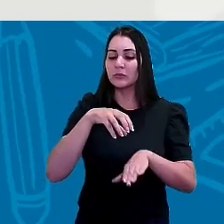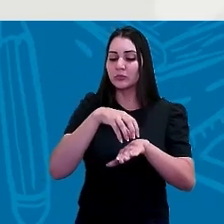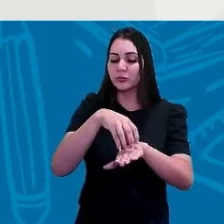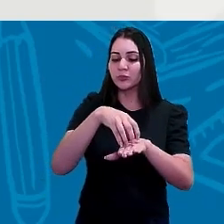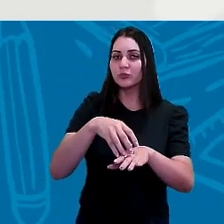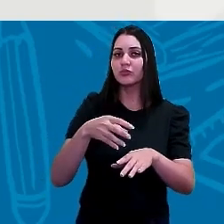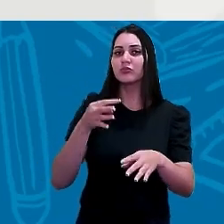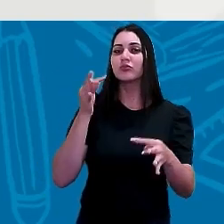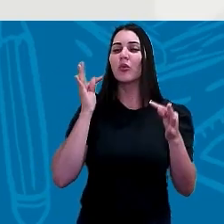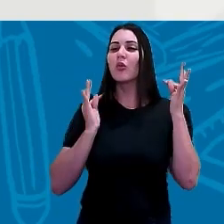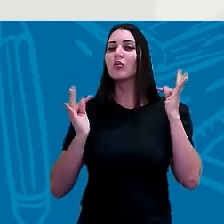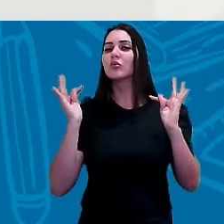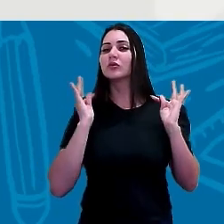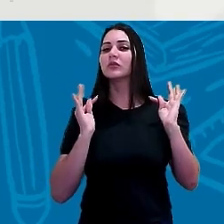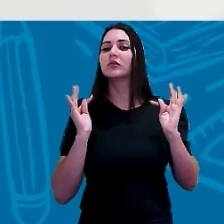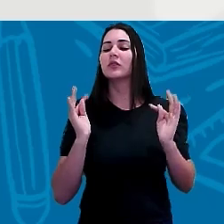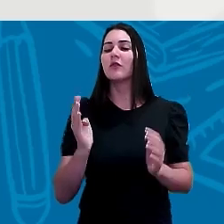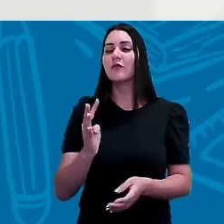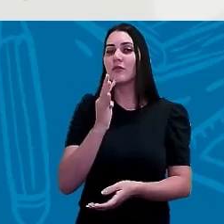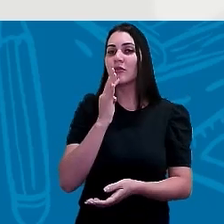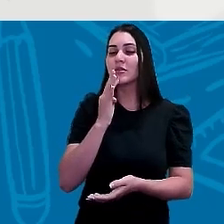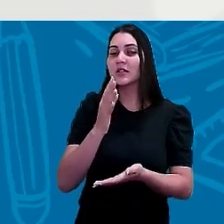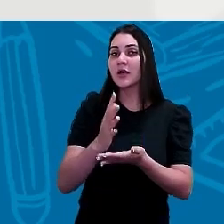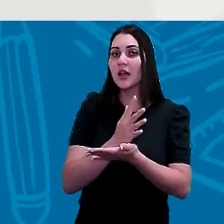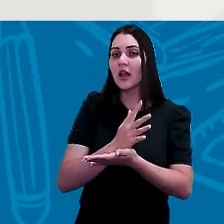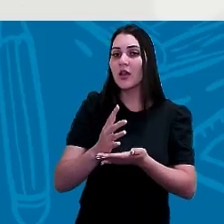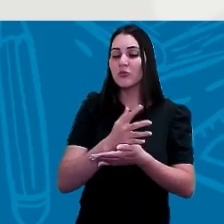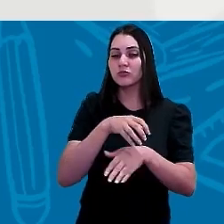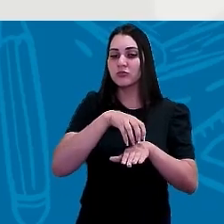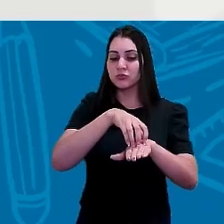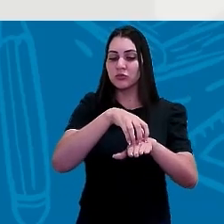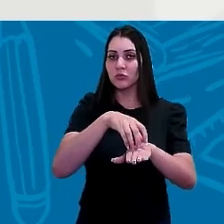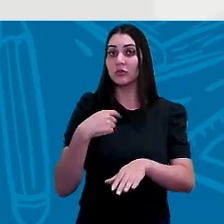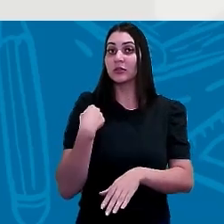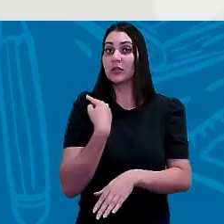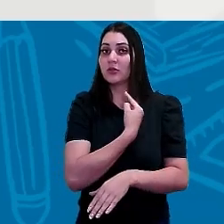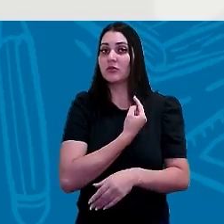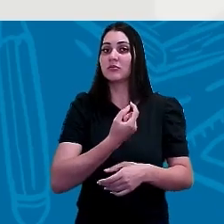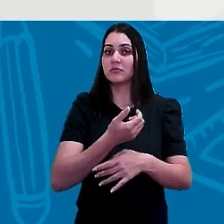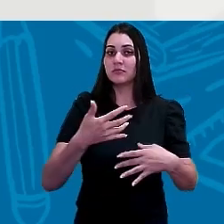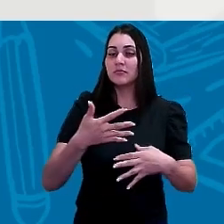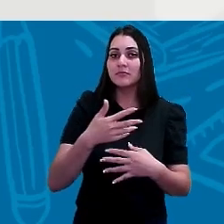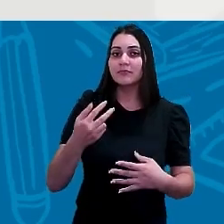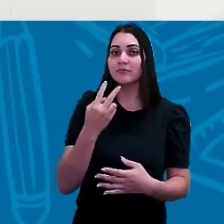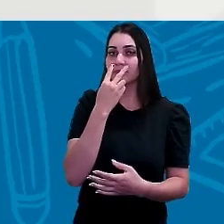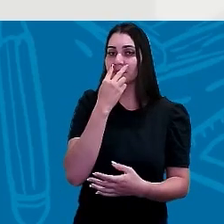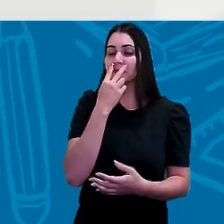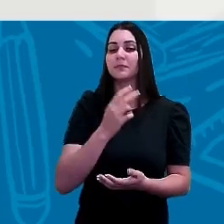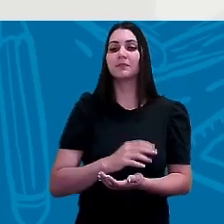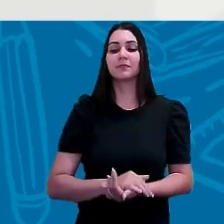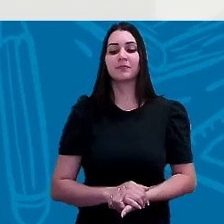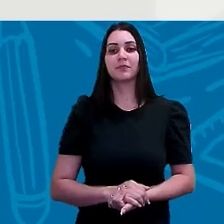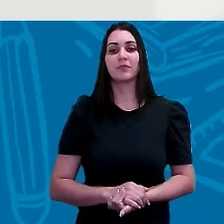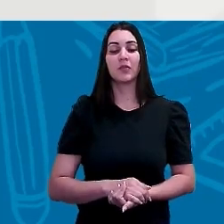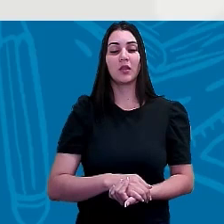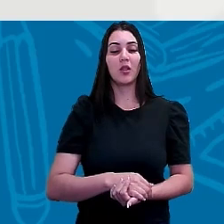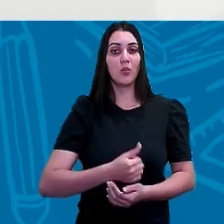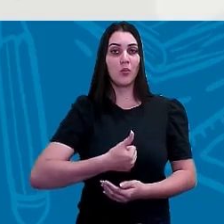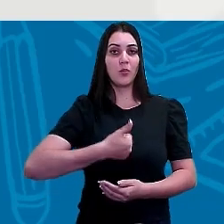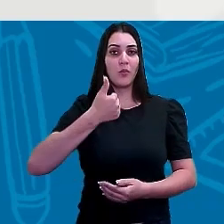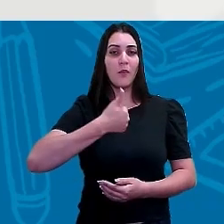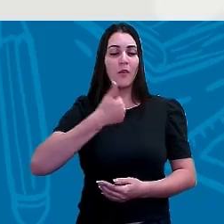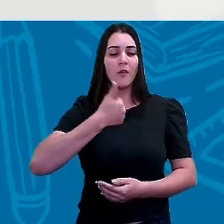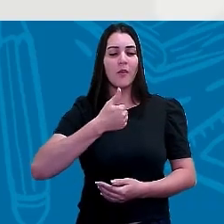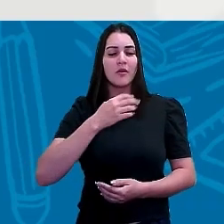vamos conhecer alguns pontos turísticos da nossa cidade, né? De Vitória de Santo Antão. O primeiro que a gente